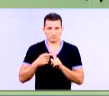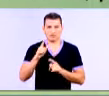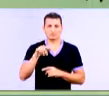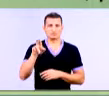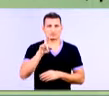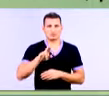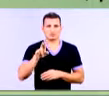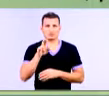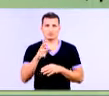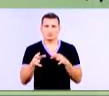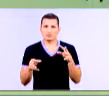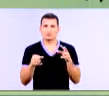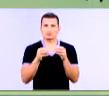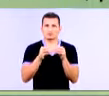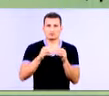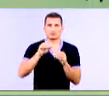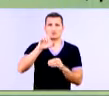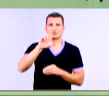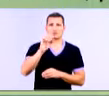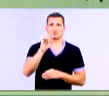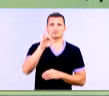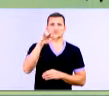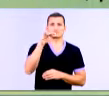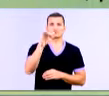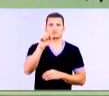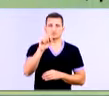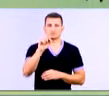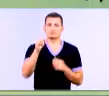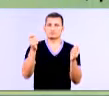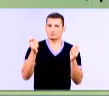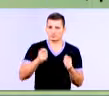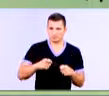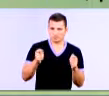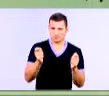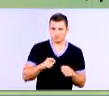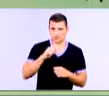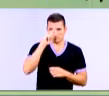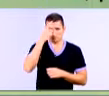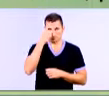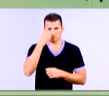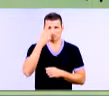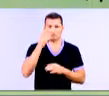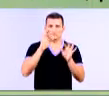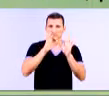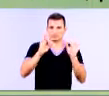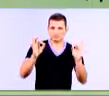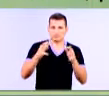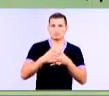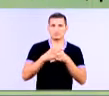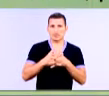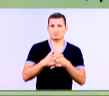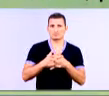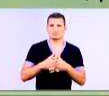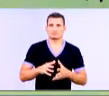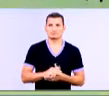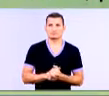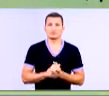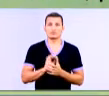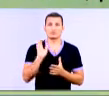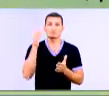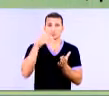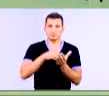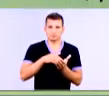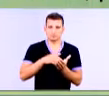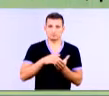expressões lógicas, permitindo assim a criação de expressões bem complexas. E por último, o resultado de